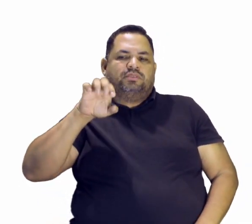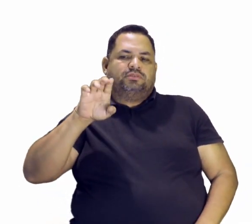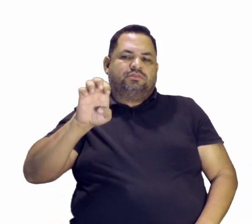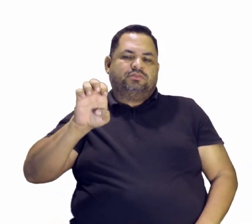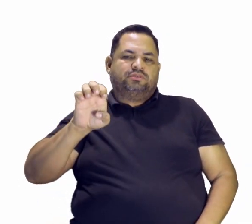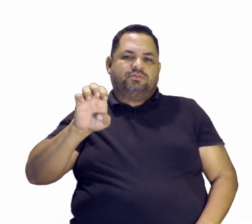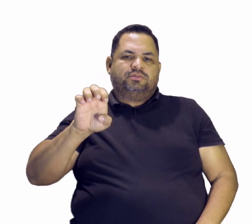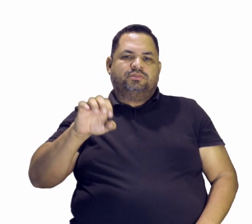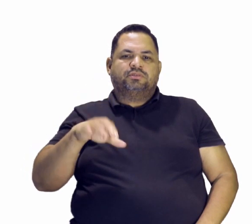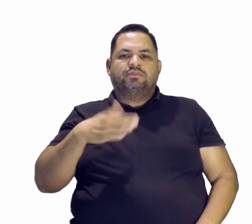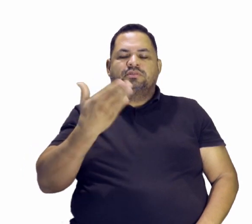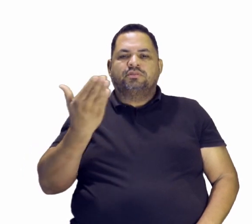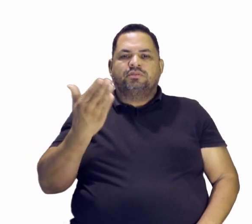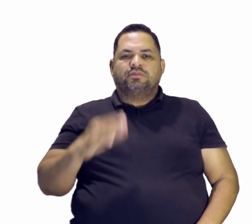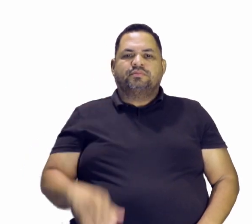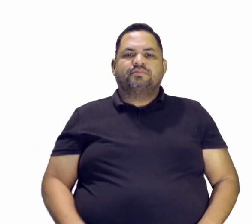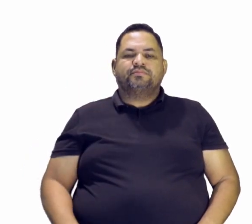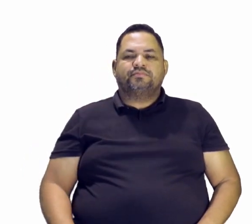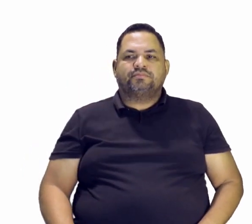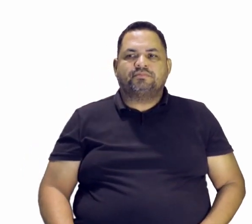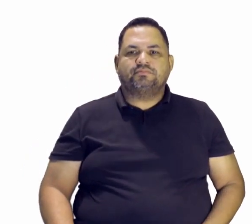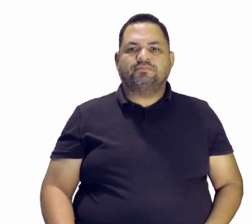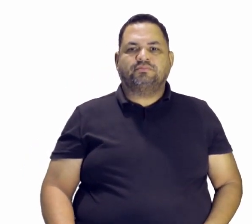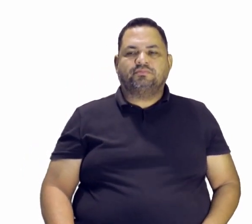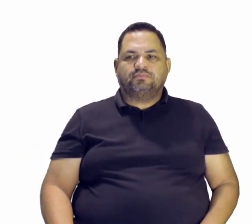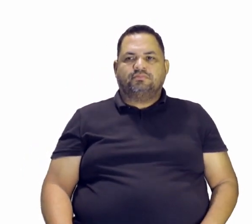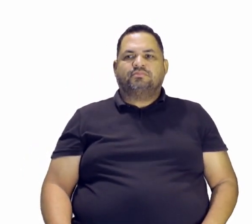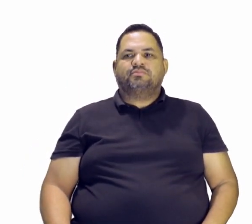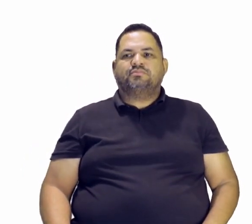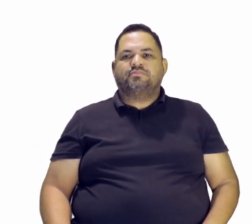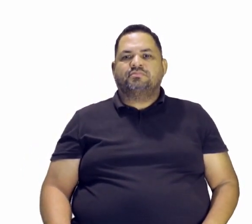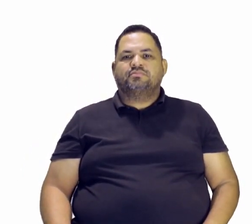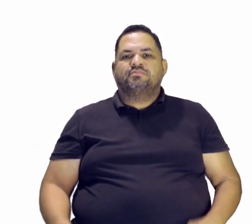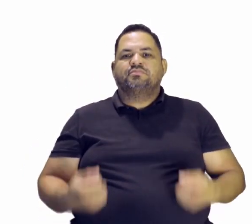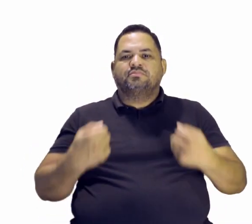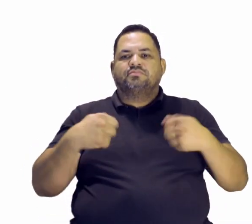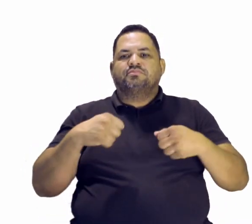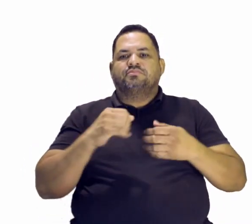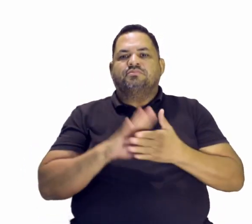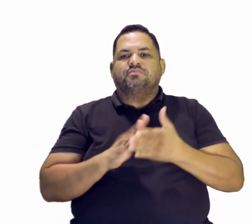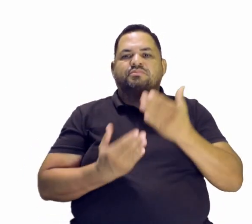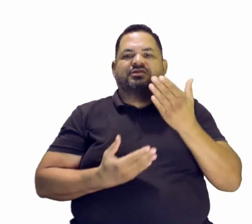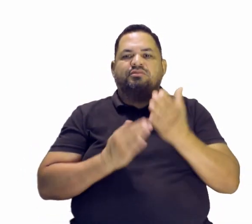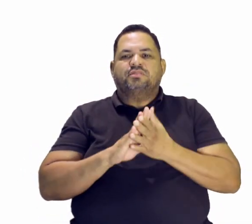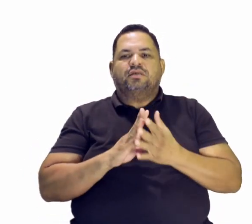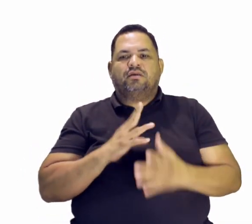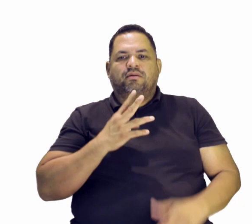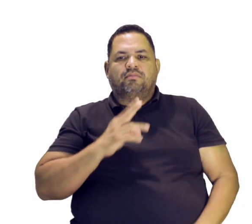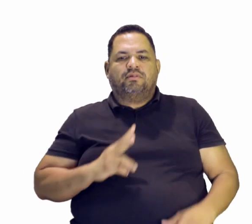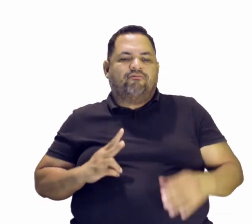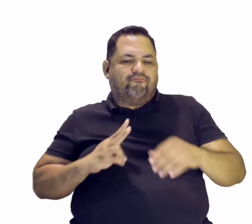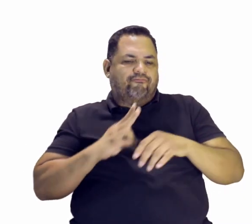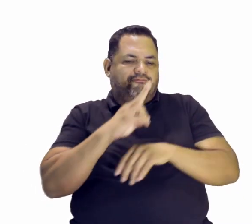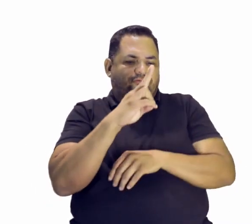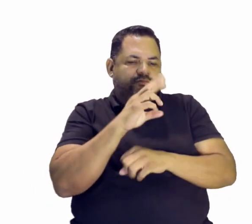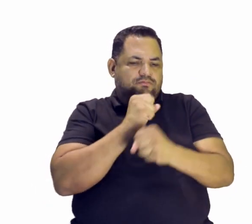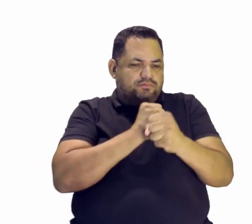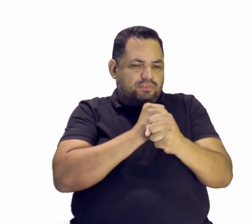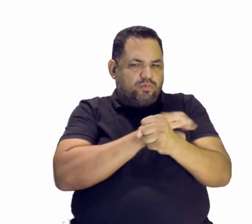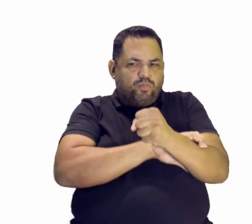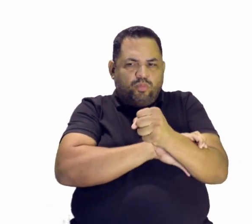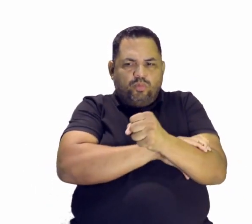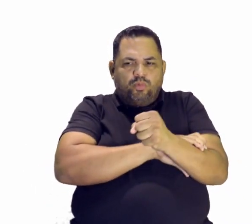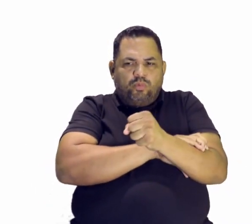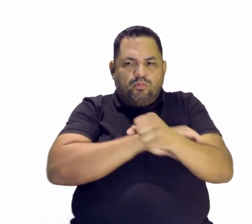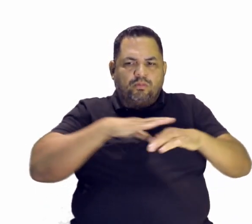contratilidade. E nessa contratilidade vai ser possível gerar uma tensão, né? Segurar aquele movimento